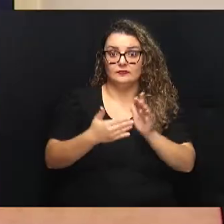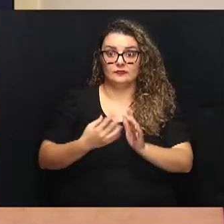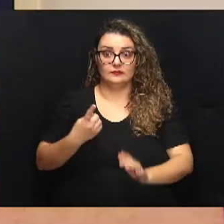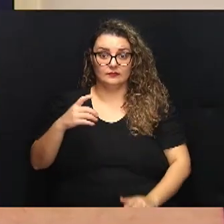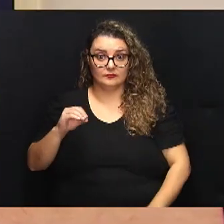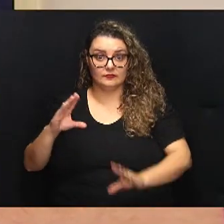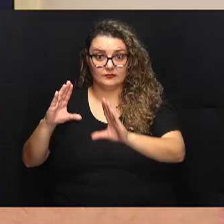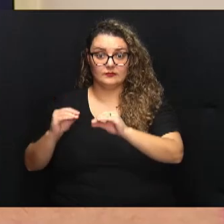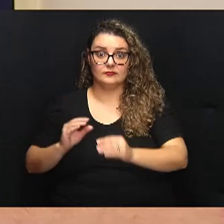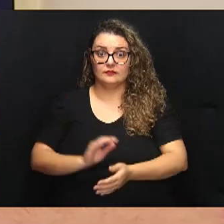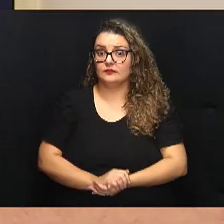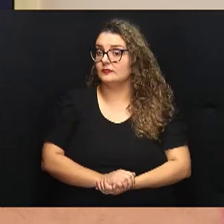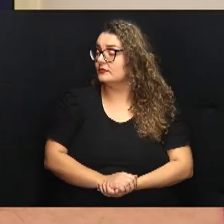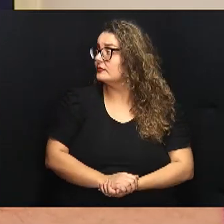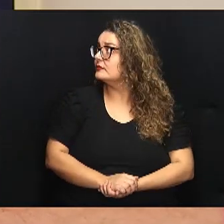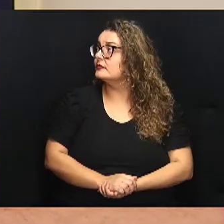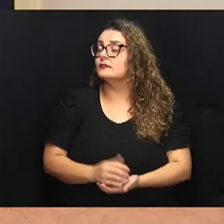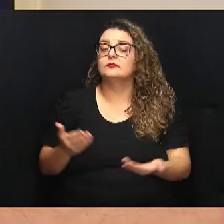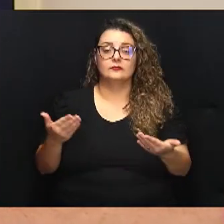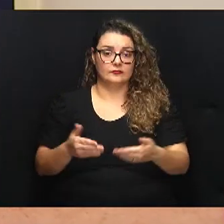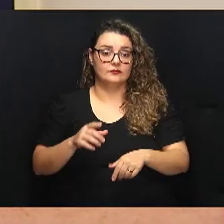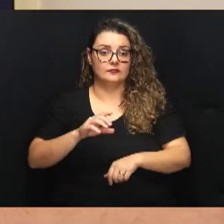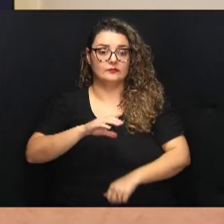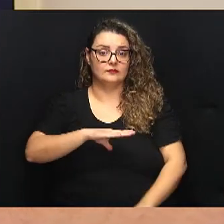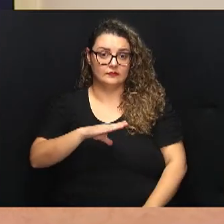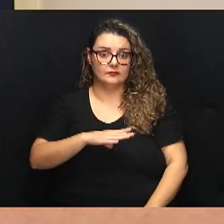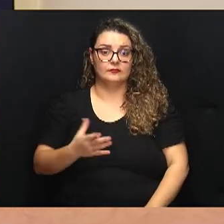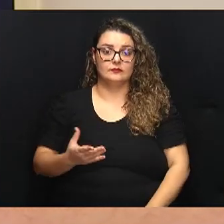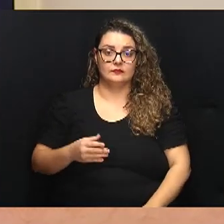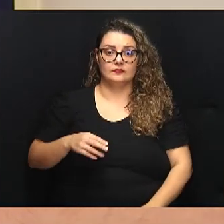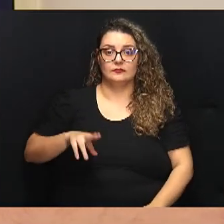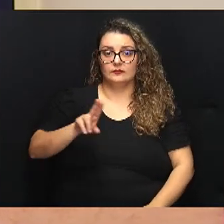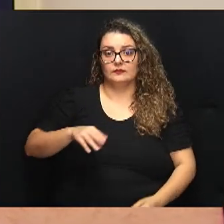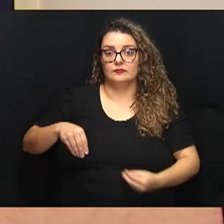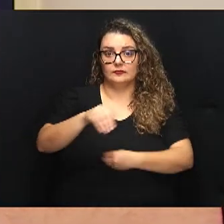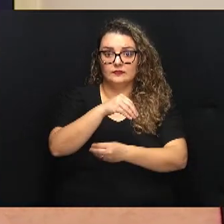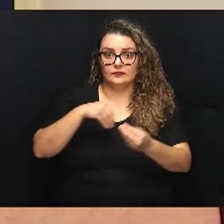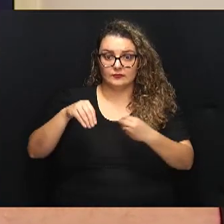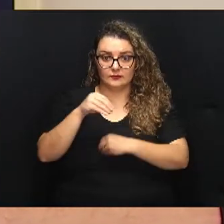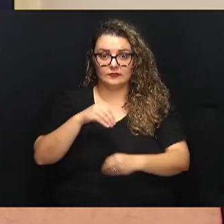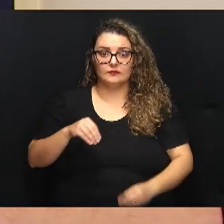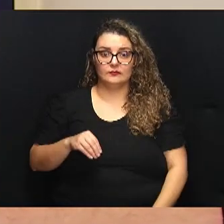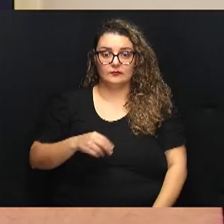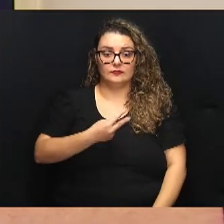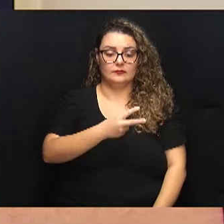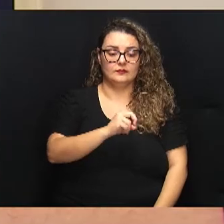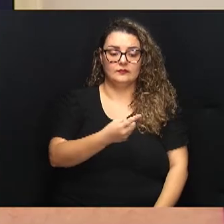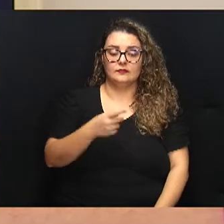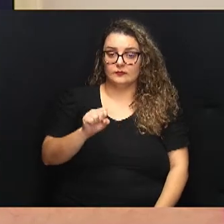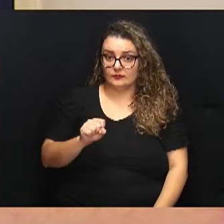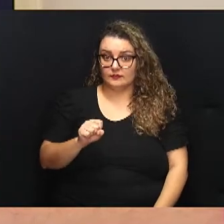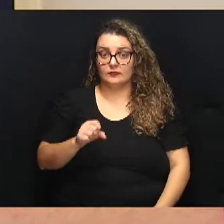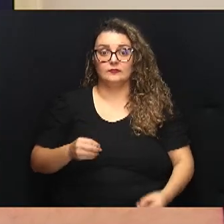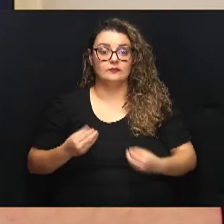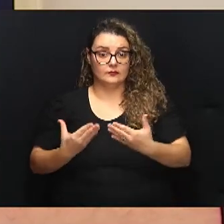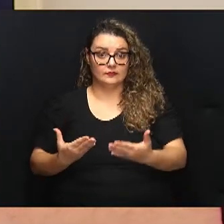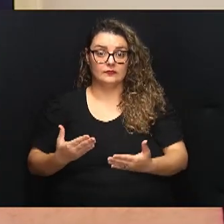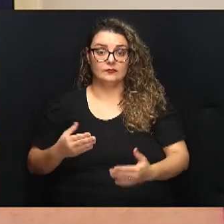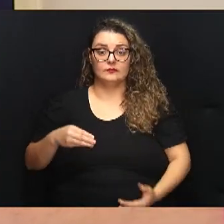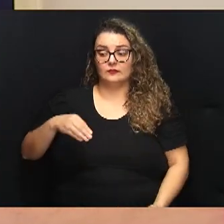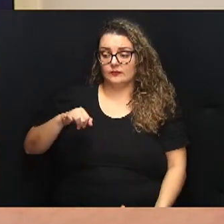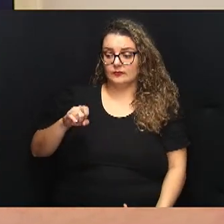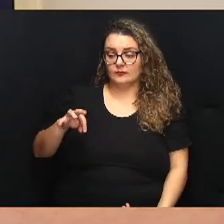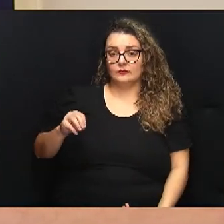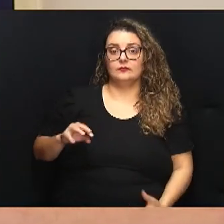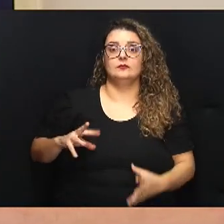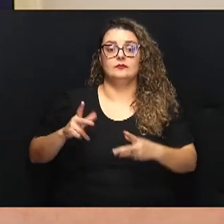da noite. Hoje a cidade tem um uso misto. O nosso zoneamento de 2018 trouxe um uso misto para a cidade